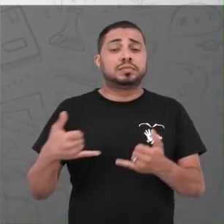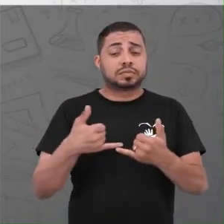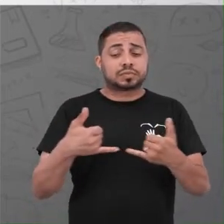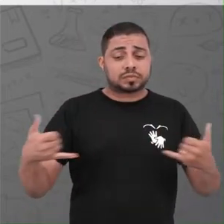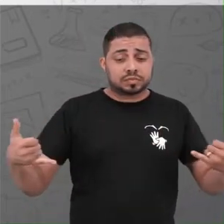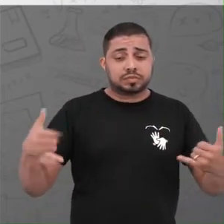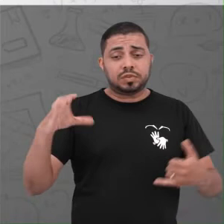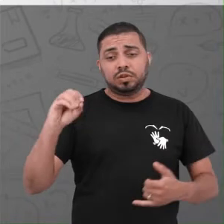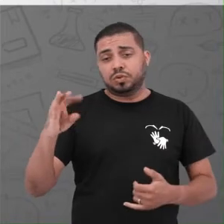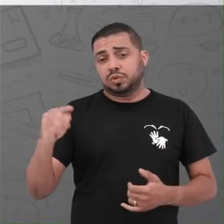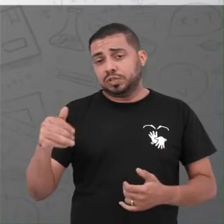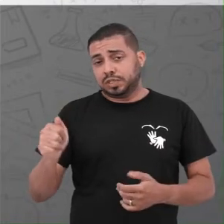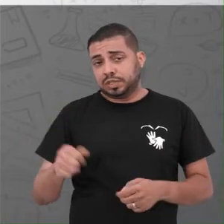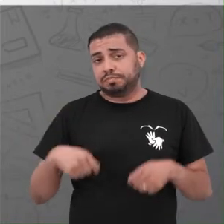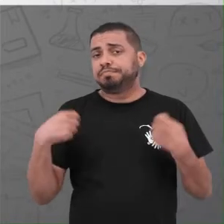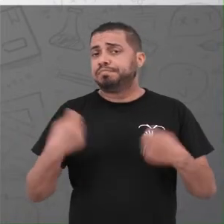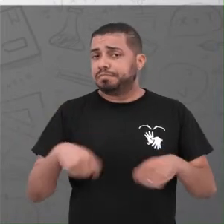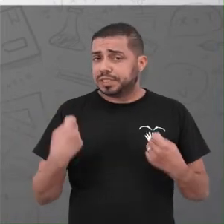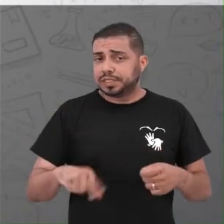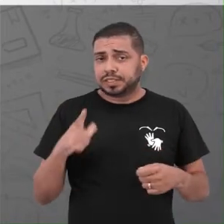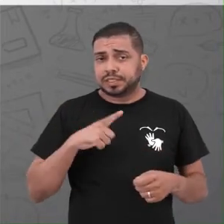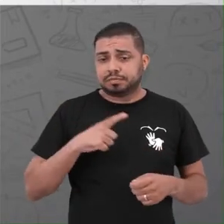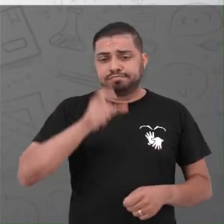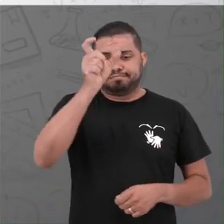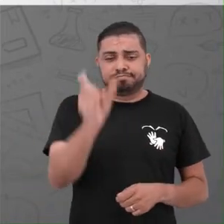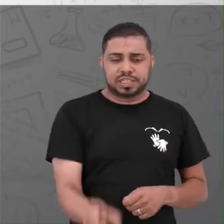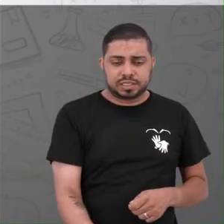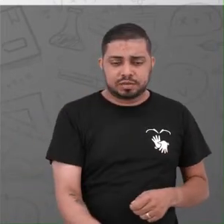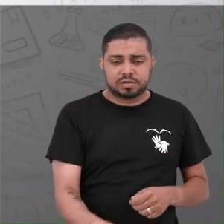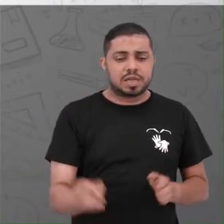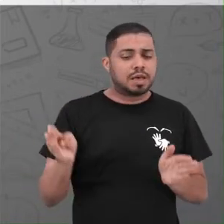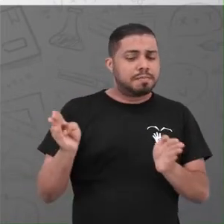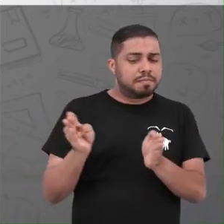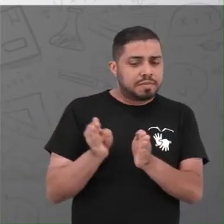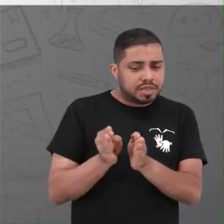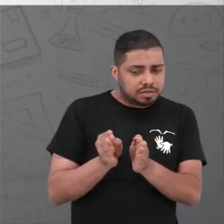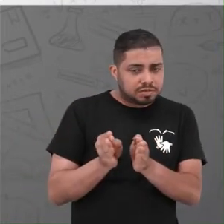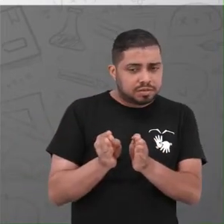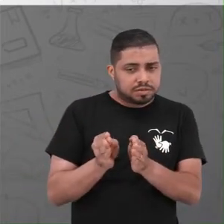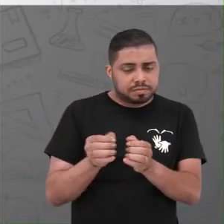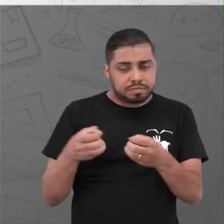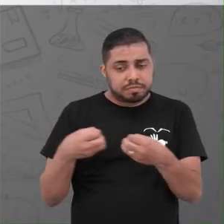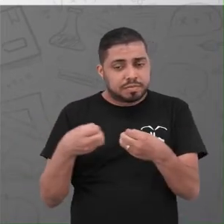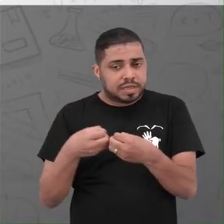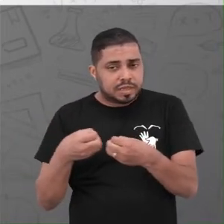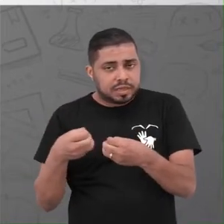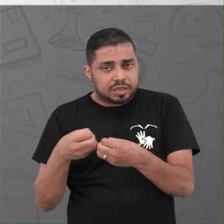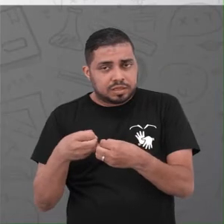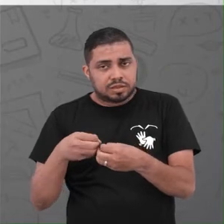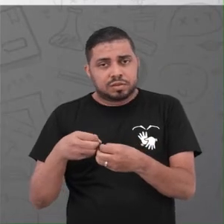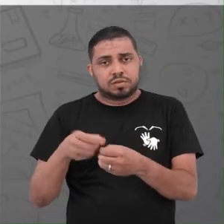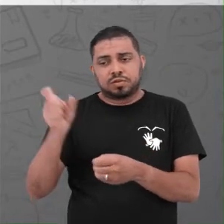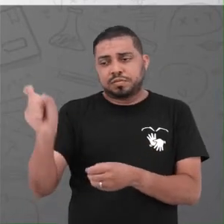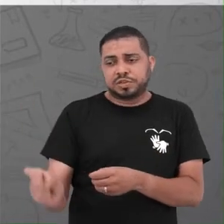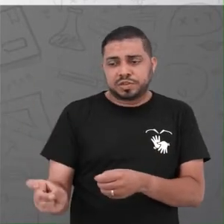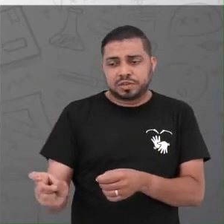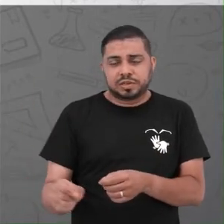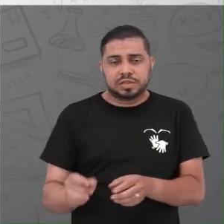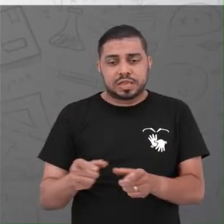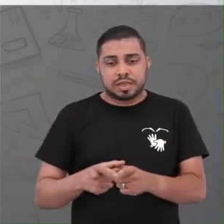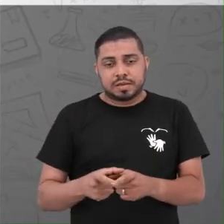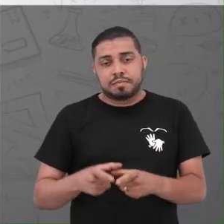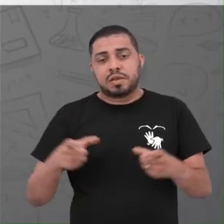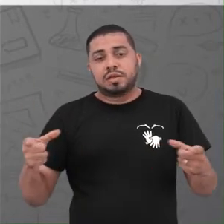cotas elas devem seguir ali um padrão. As menores elas ficam mais próximas do objeto e as maiores ficam por